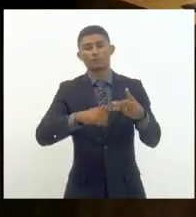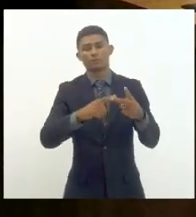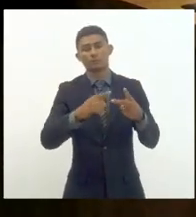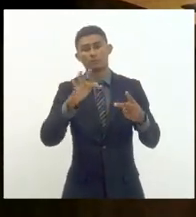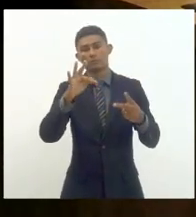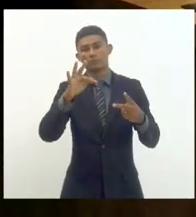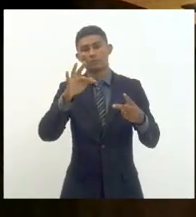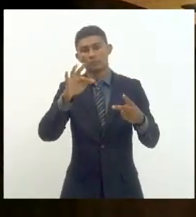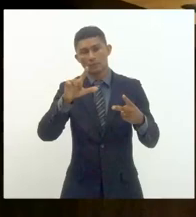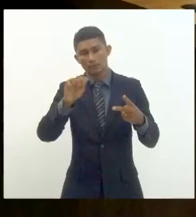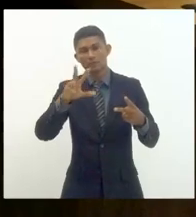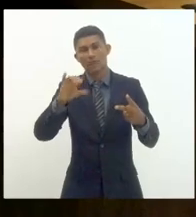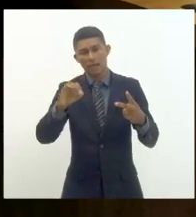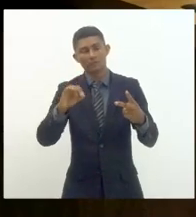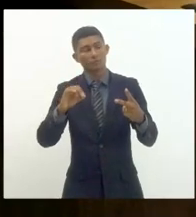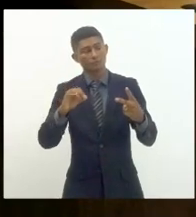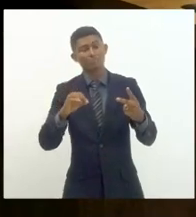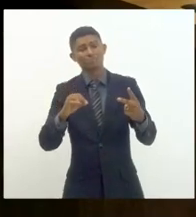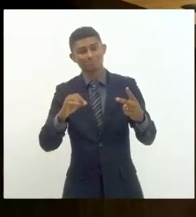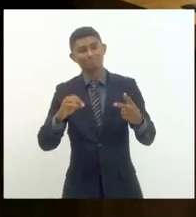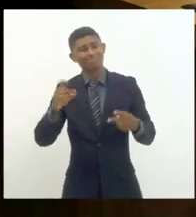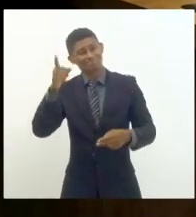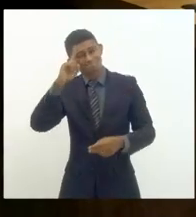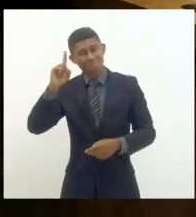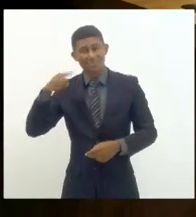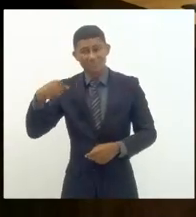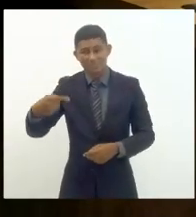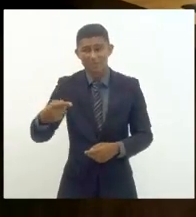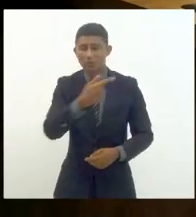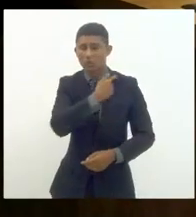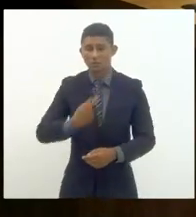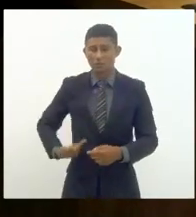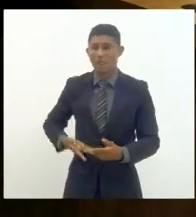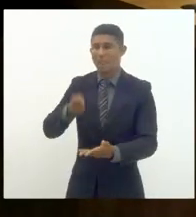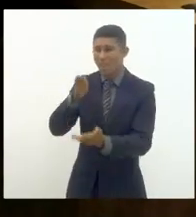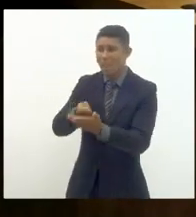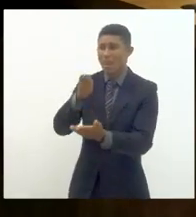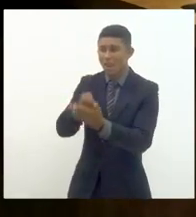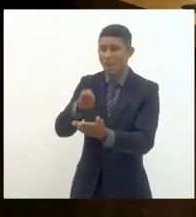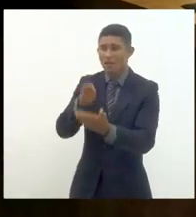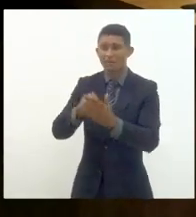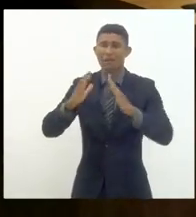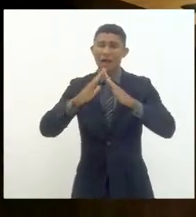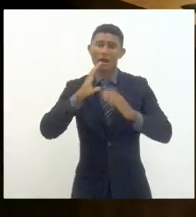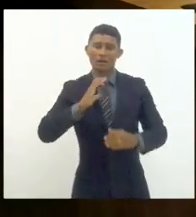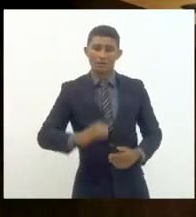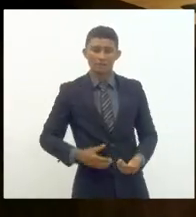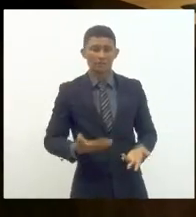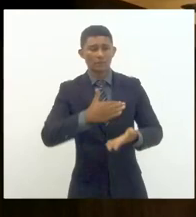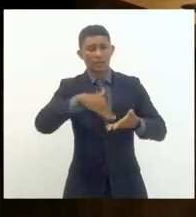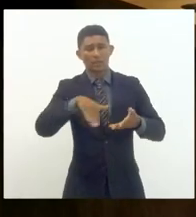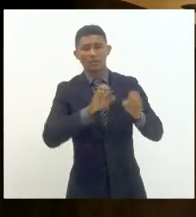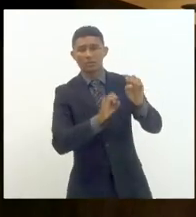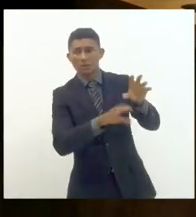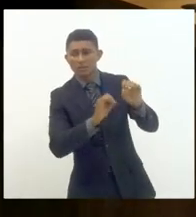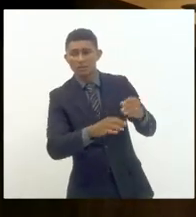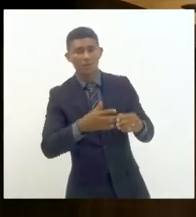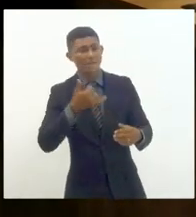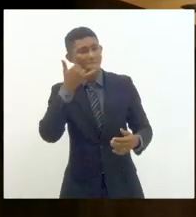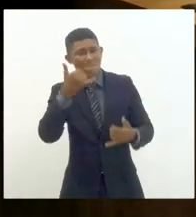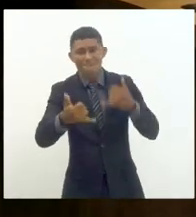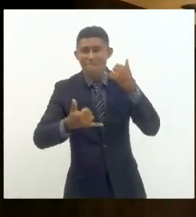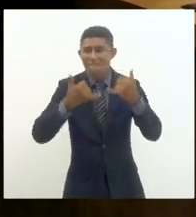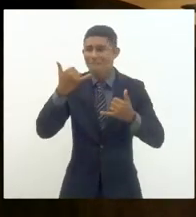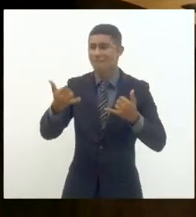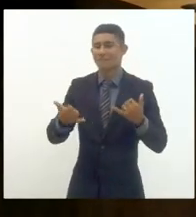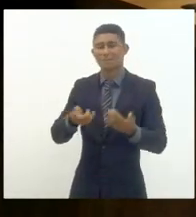passamos dias após dias lembrando ao governo, cobrando no governo, fazendo contatos na Casa Civil, na SEDUC, cobrando a liderança do